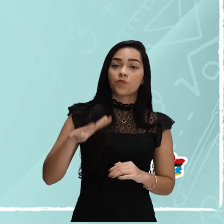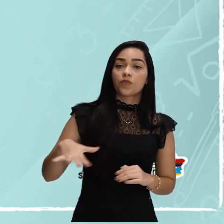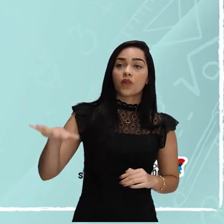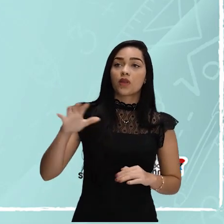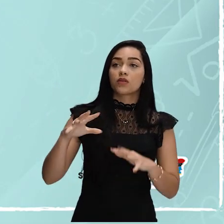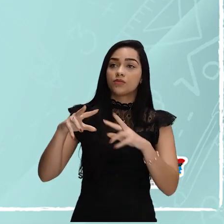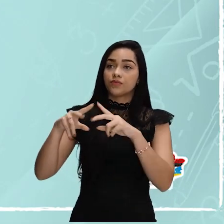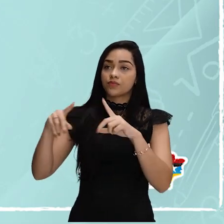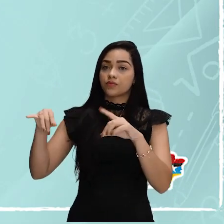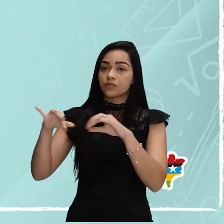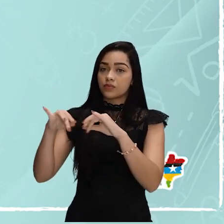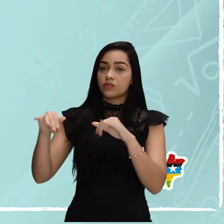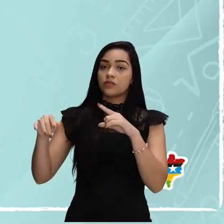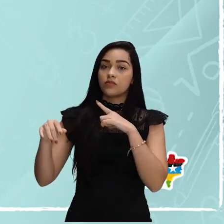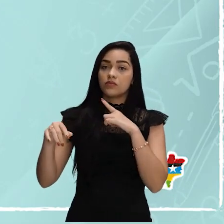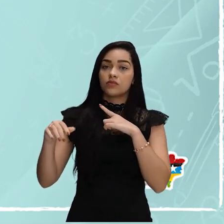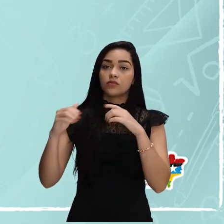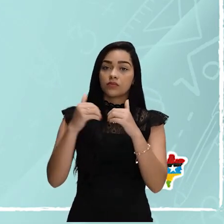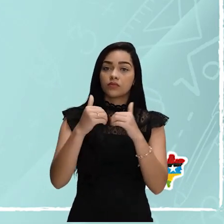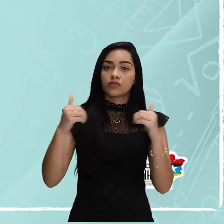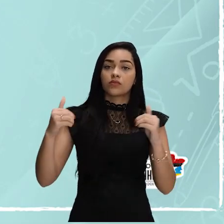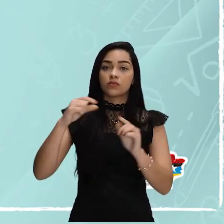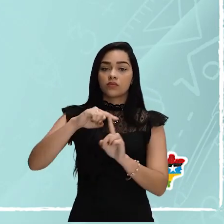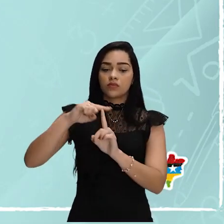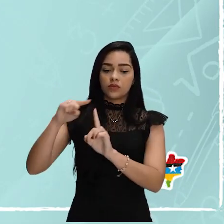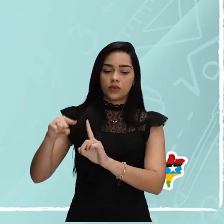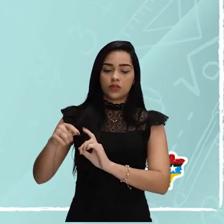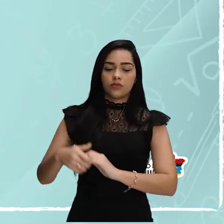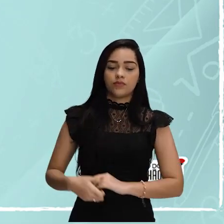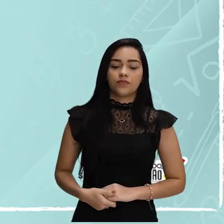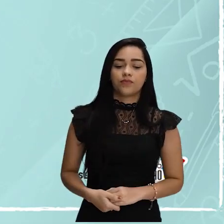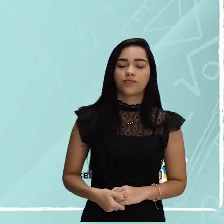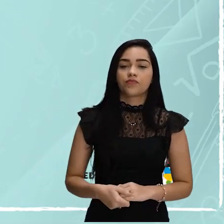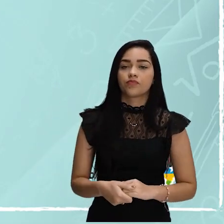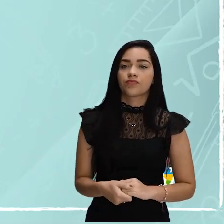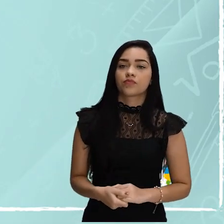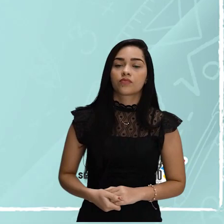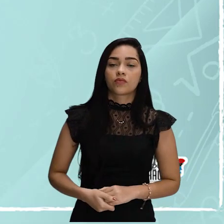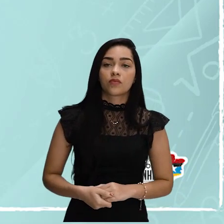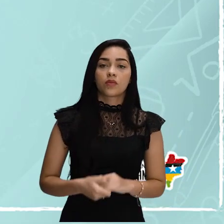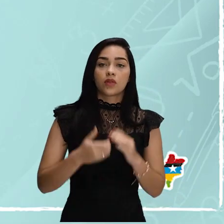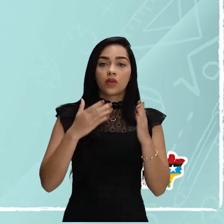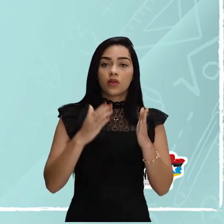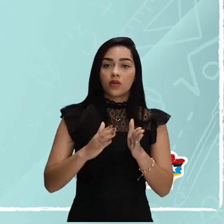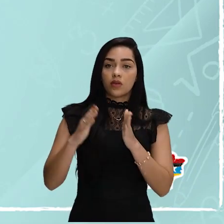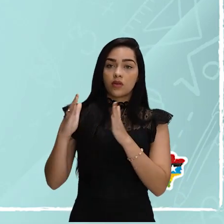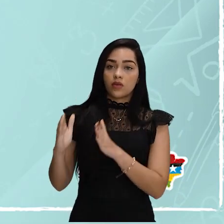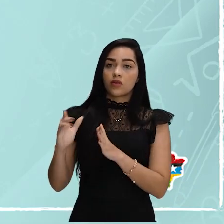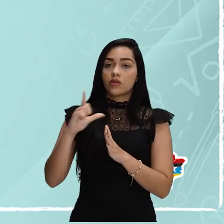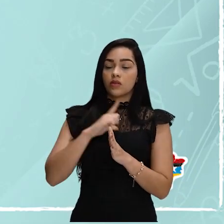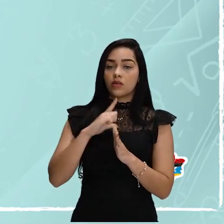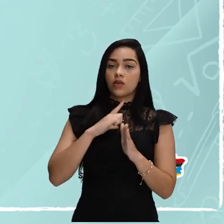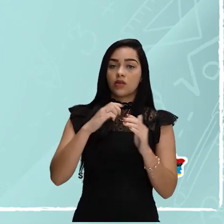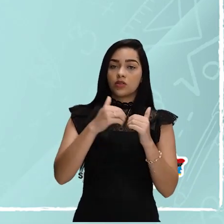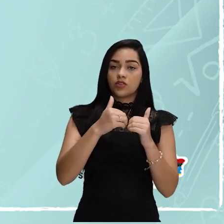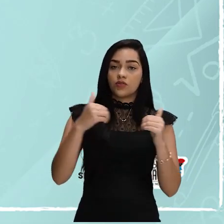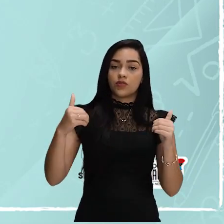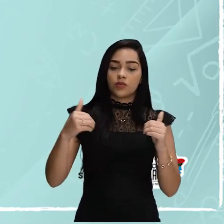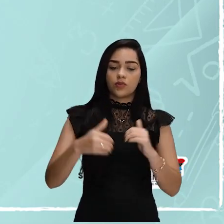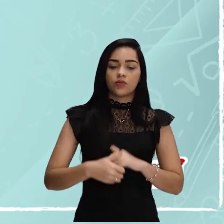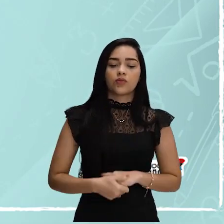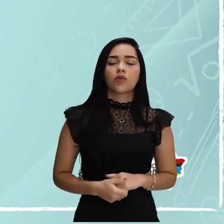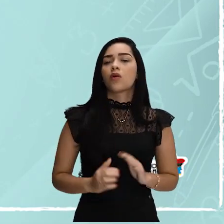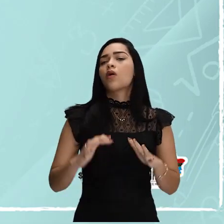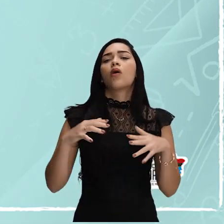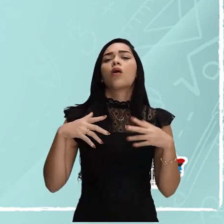Ambientes terrestres, que é dividido nos seguintes biócoros. Então, cada biociclo é dividido em